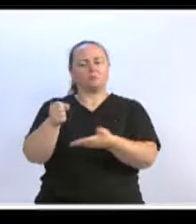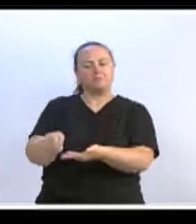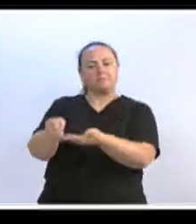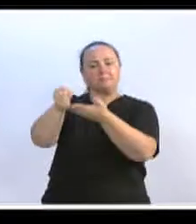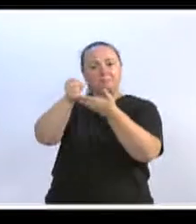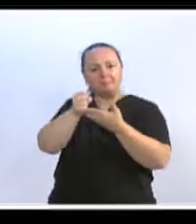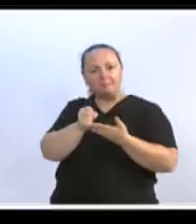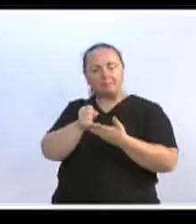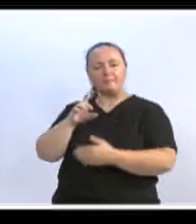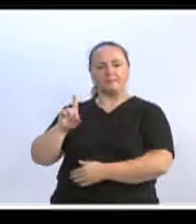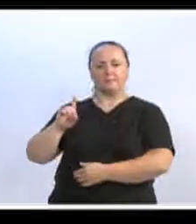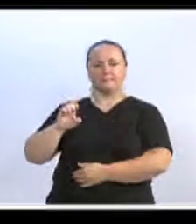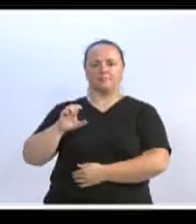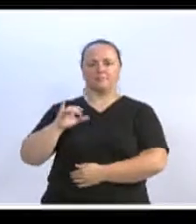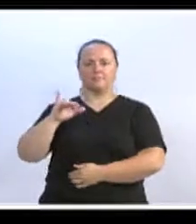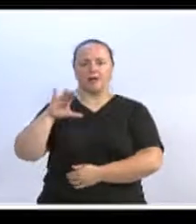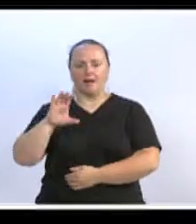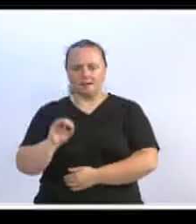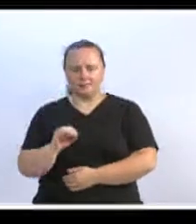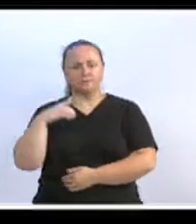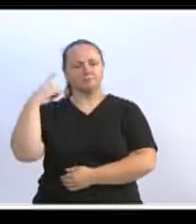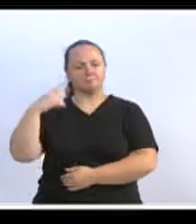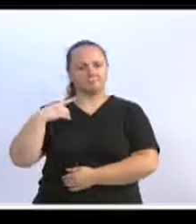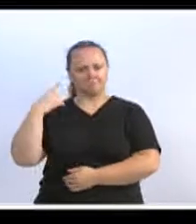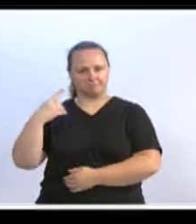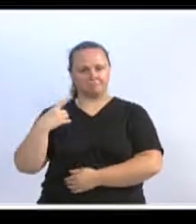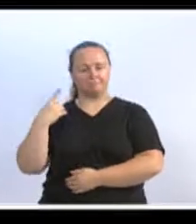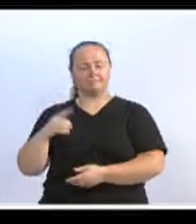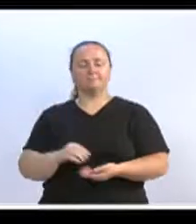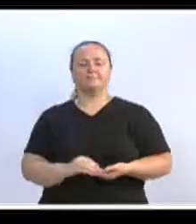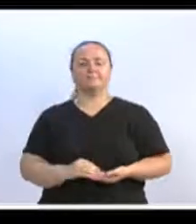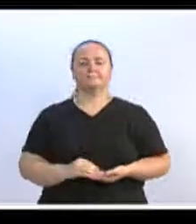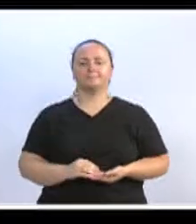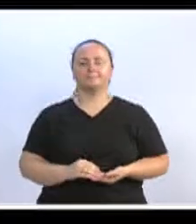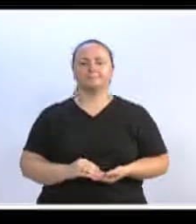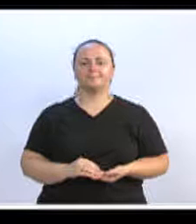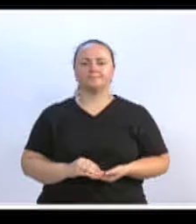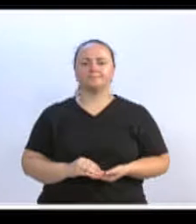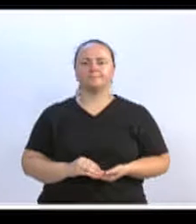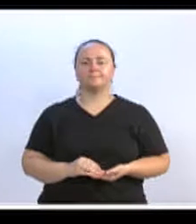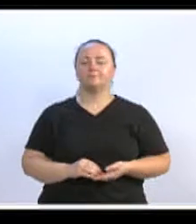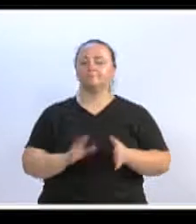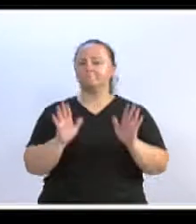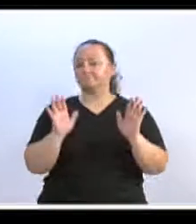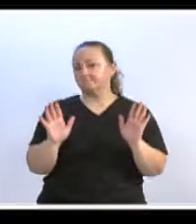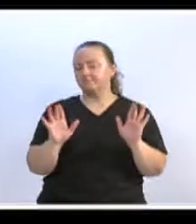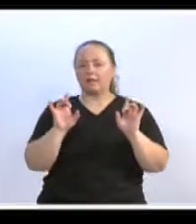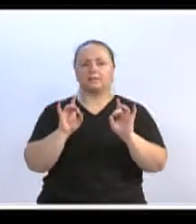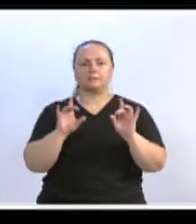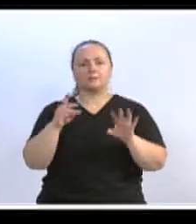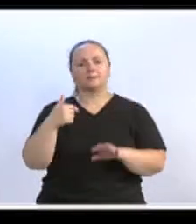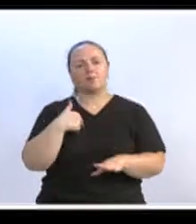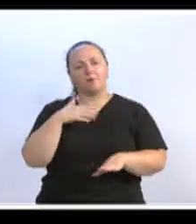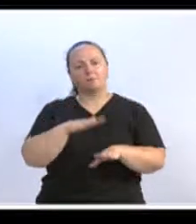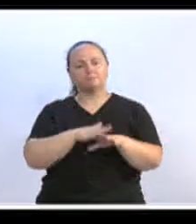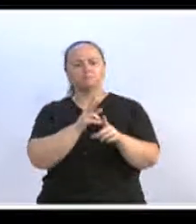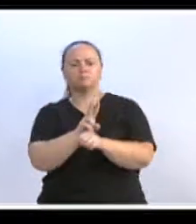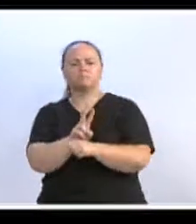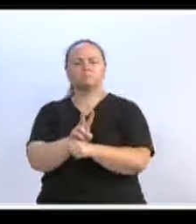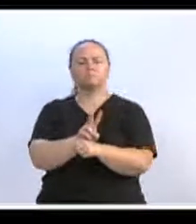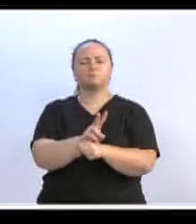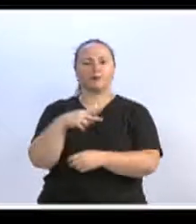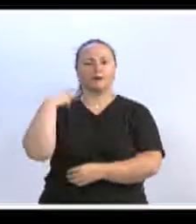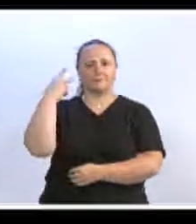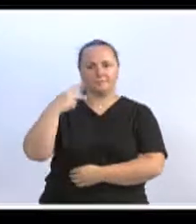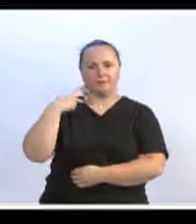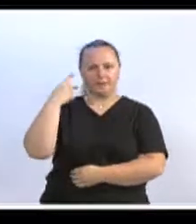além de várias que já foram entregues inauguradas e que tem acompanhado desde 2003 e especialmente como vereador fico sempre imaginando se todos